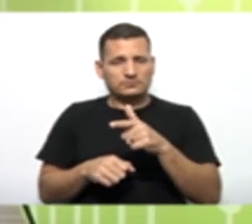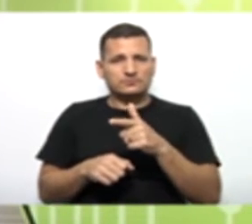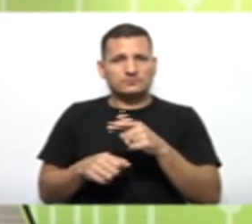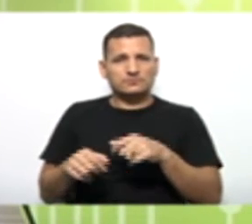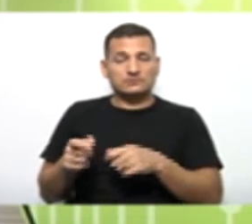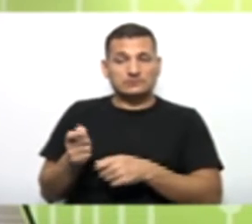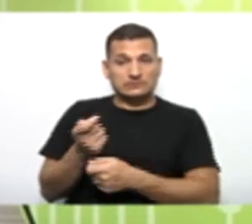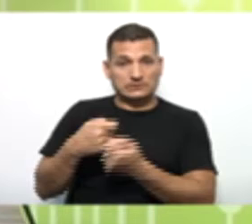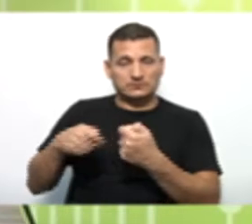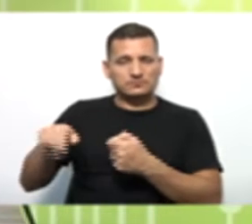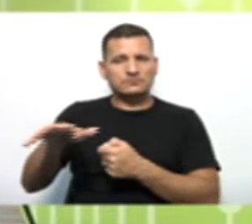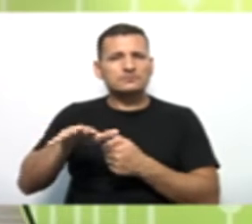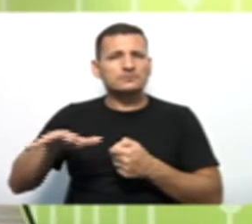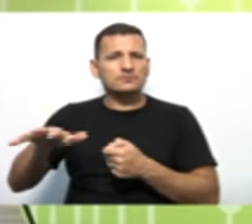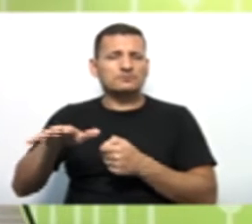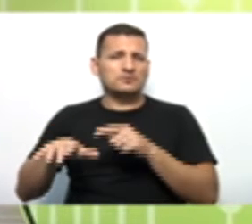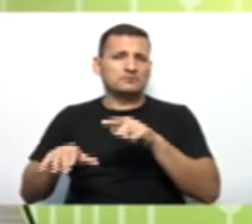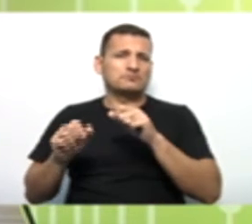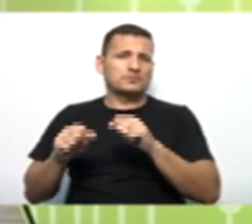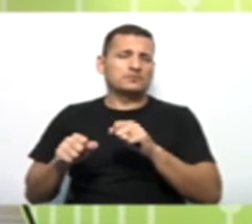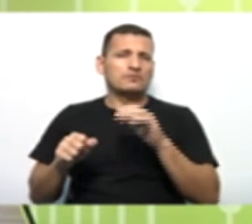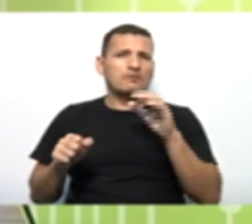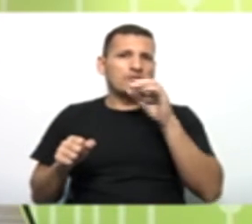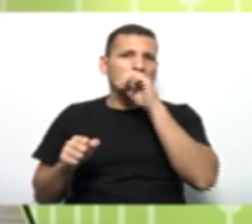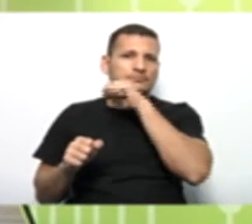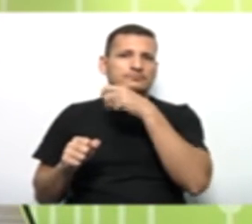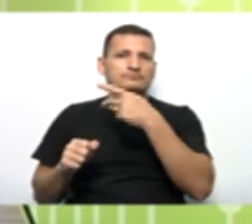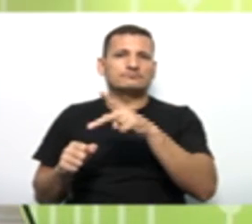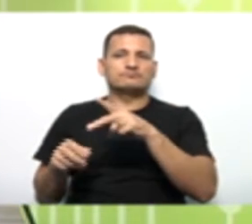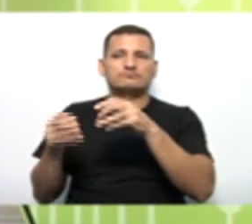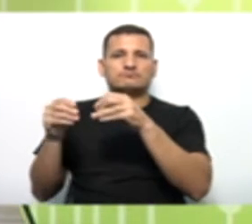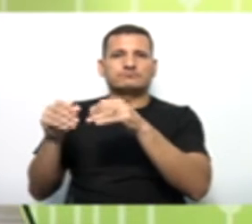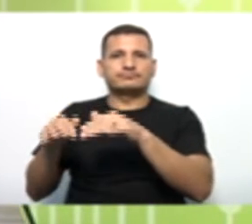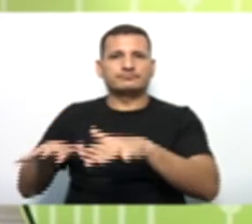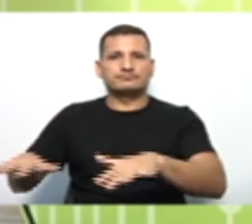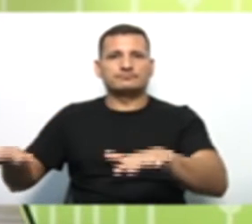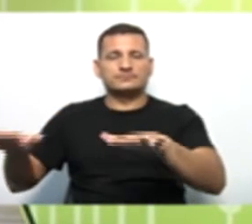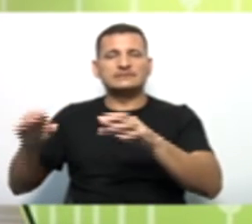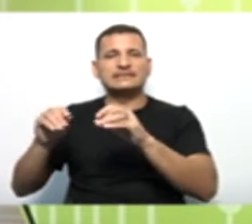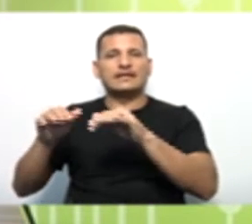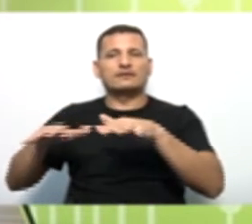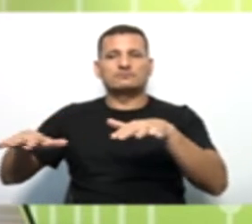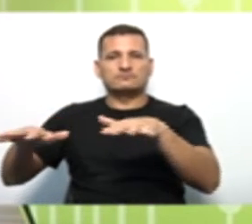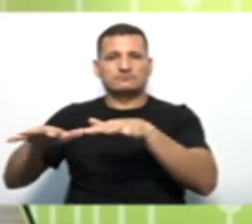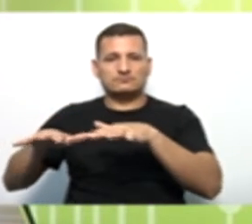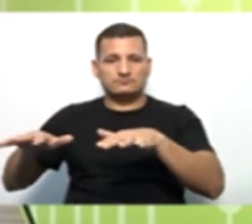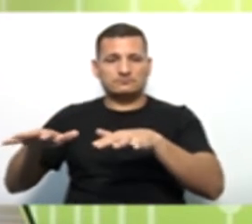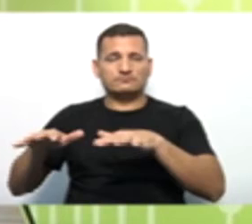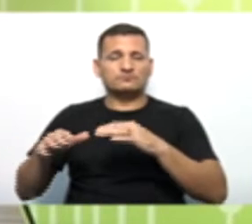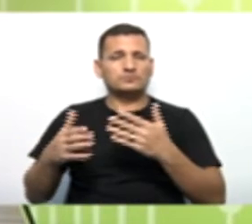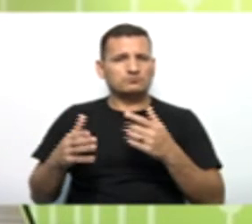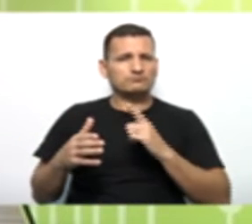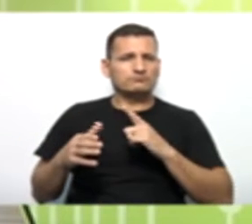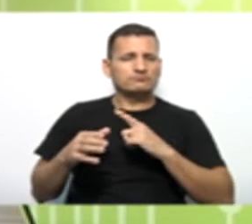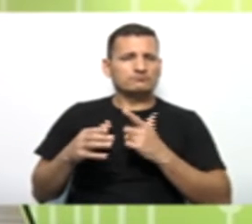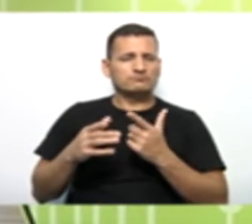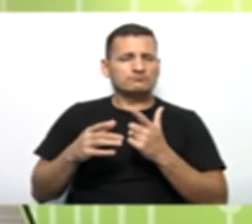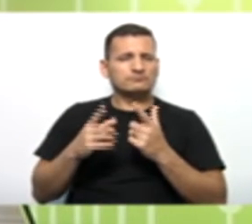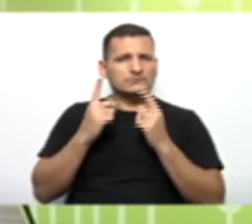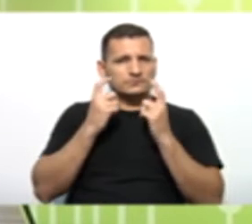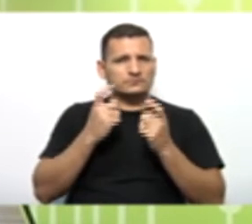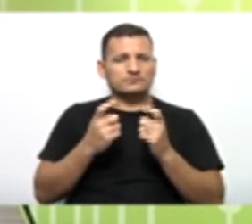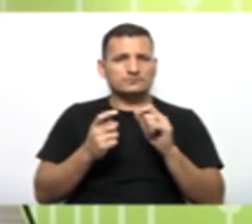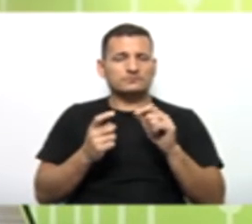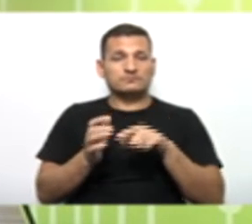ter uma degradação rápida dos seus pastos. Aliás, um dado bastante interessante é que,